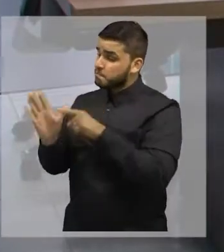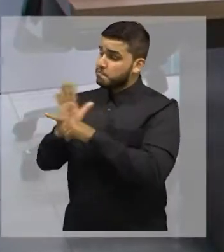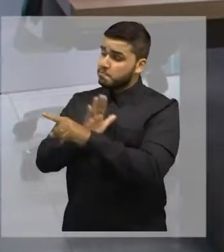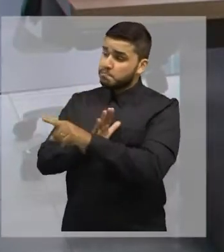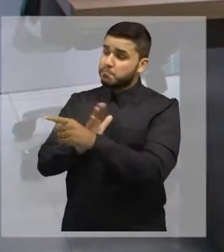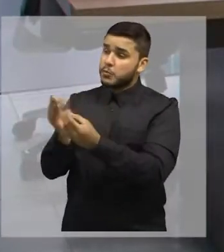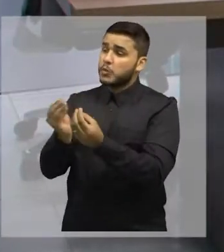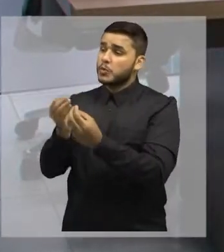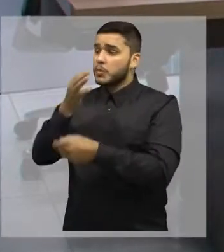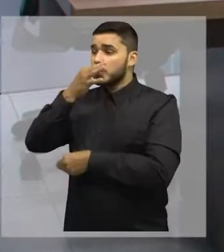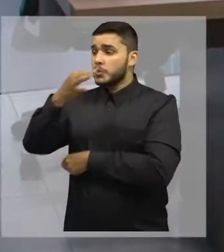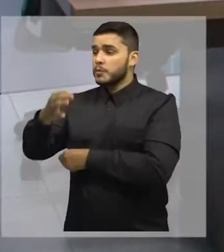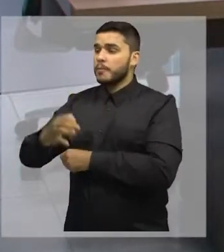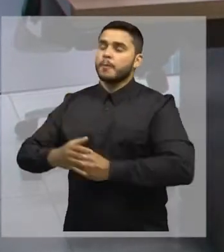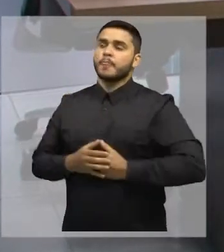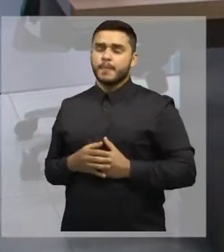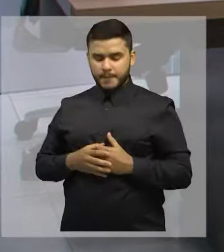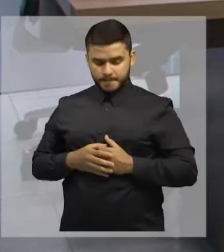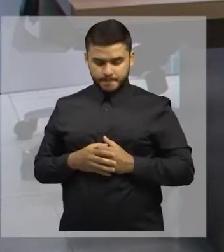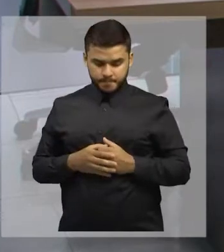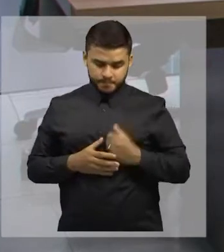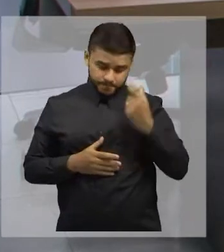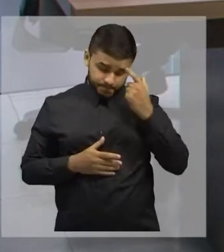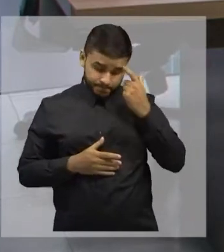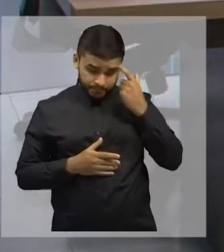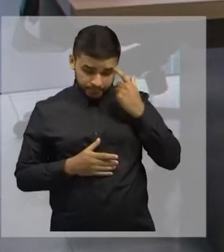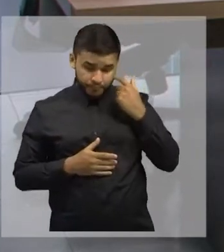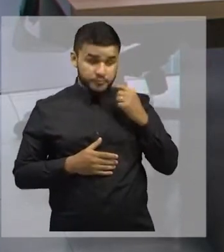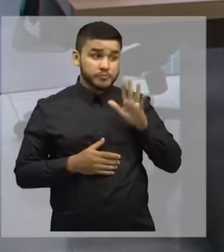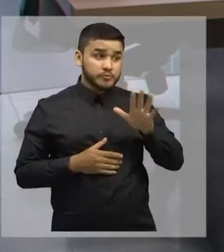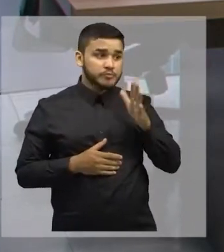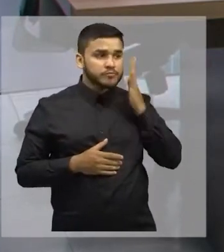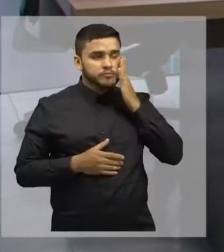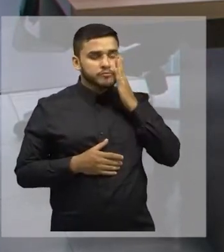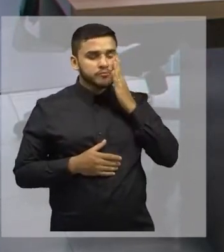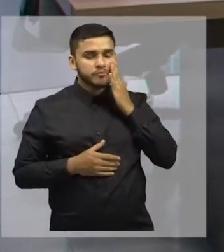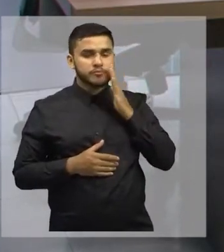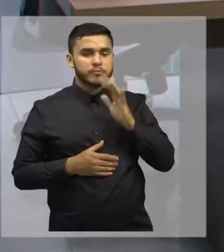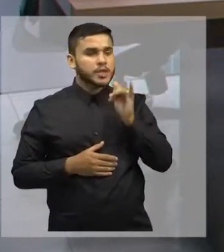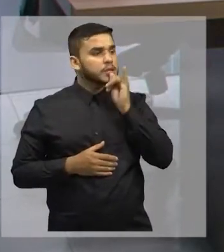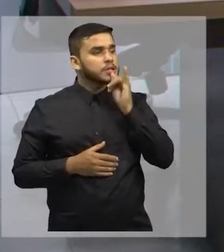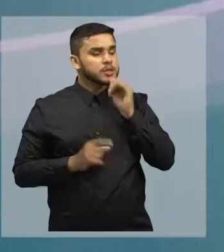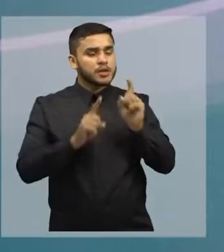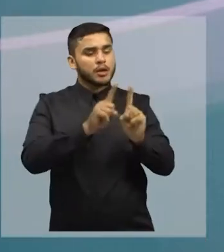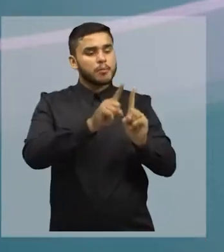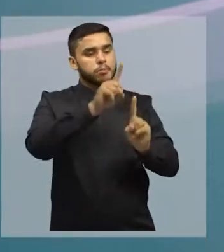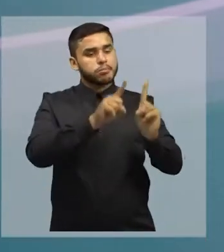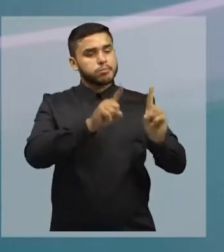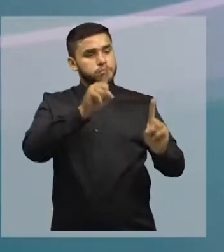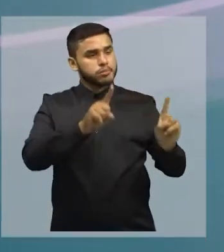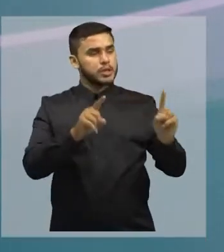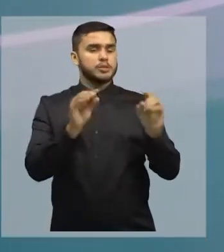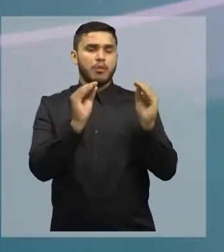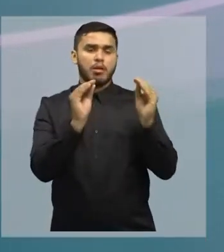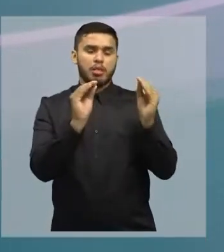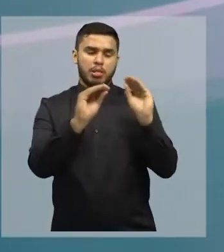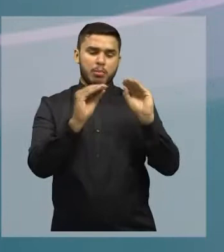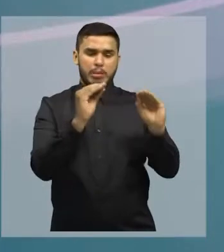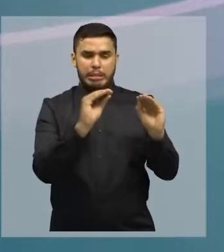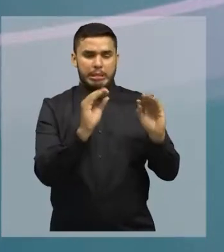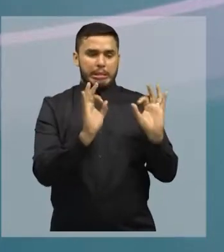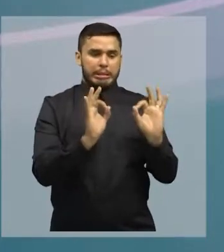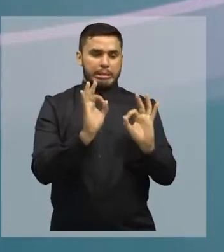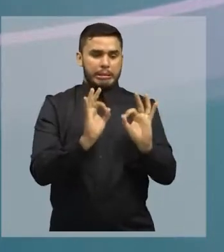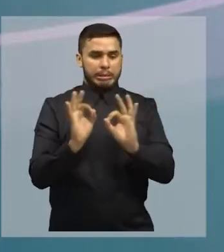Essa conversa numa planilha está certa, não sei se na prática, né? Na planilha de Excel você coloca o que você quiser. Em relação à